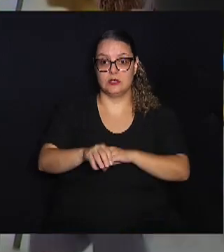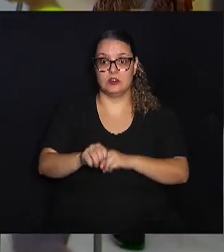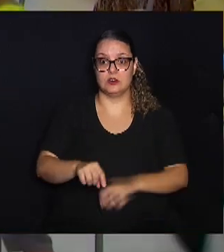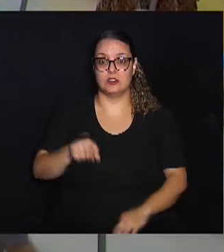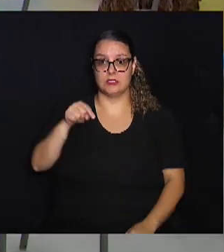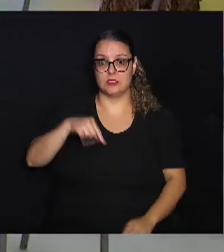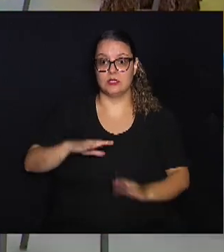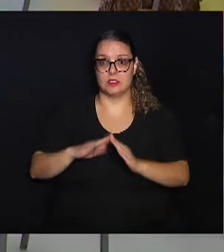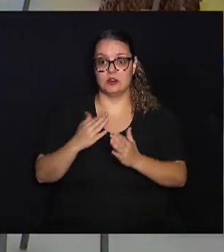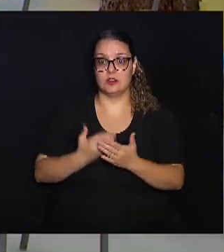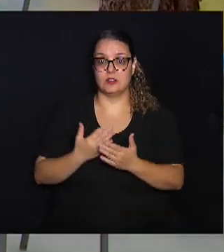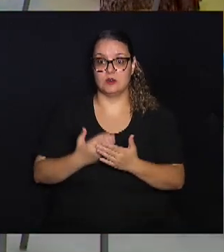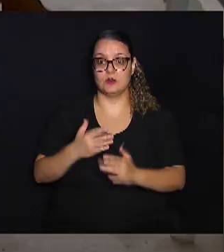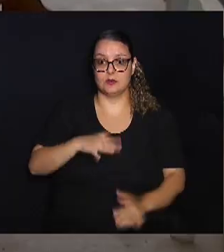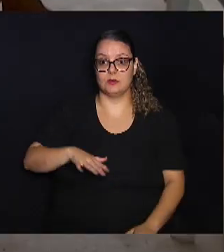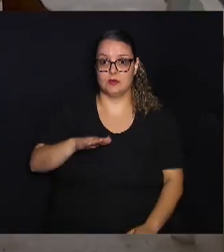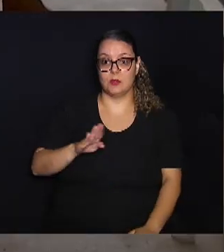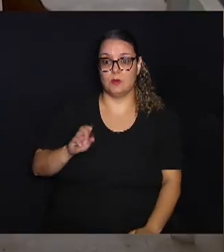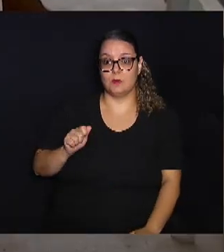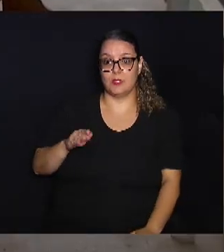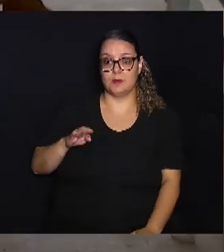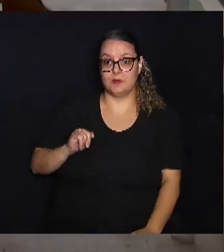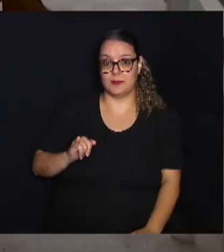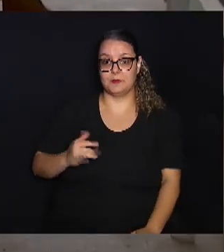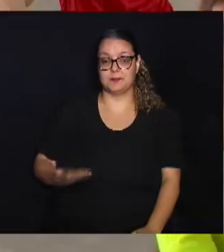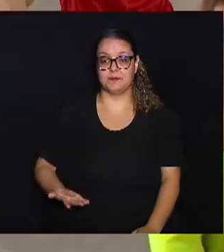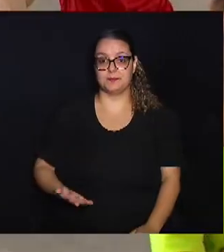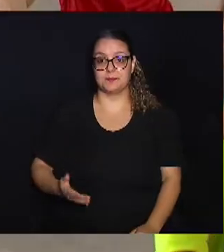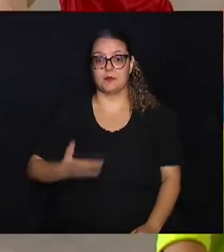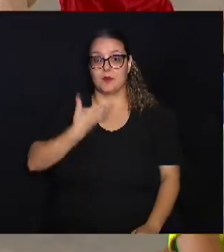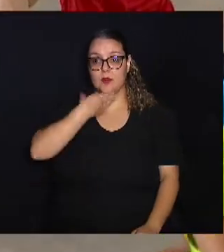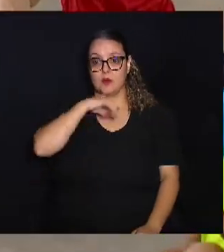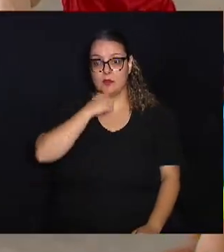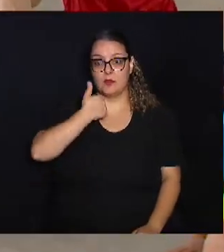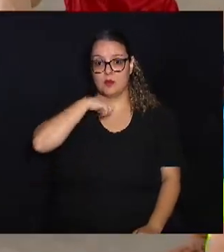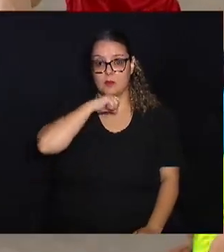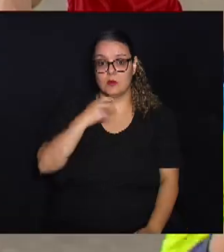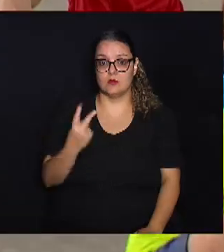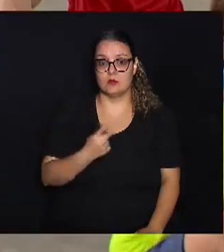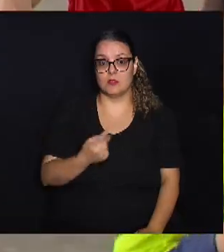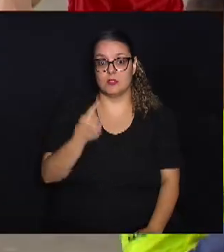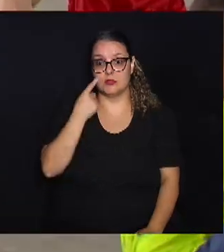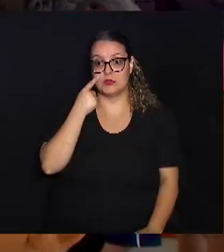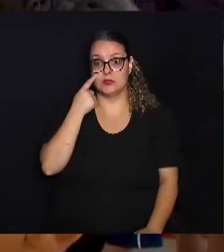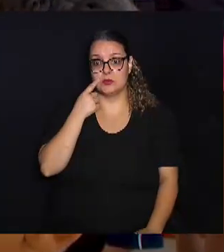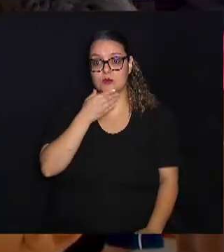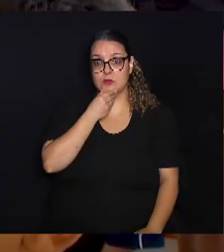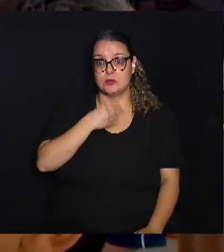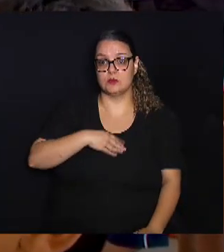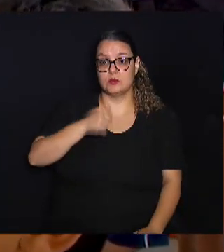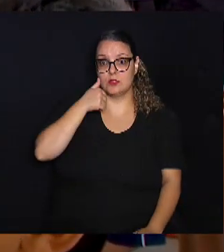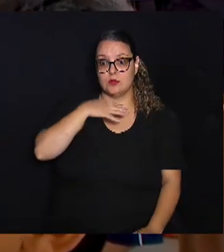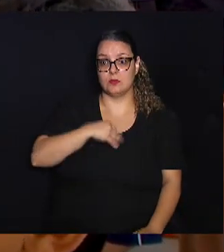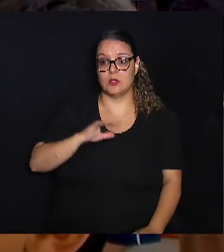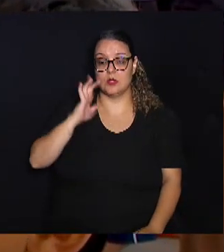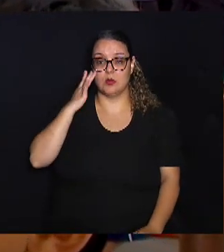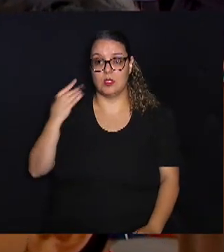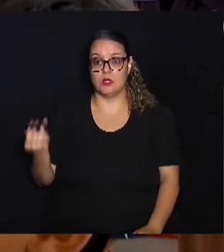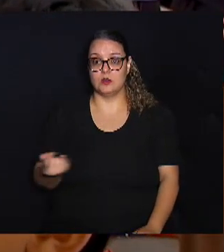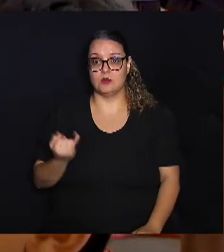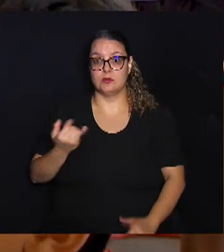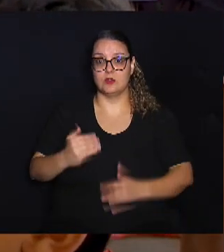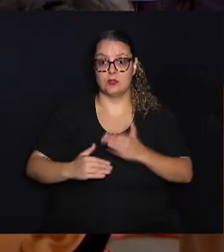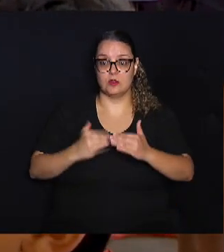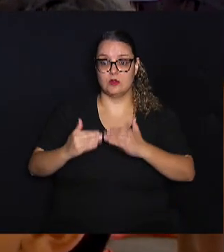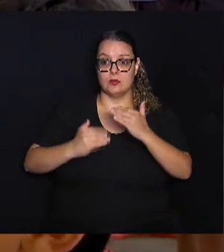na escola foi o Espaço Baby. Os pais valorizam a partir da observação dos filhos. Eu acho super importante para o